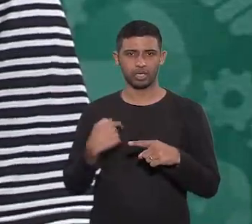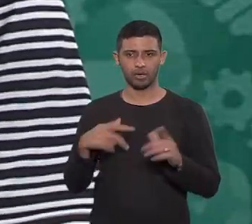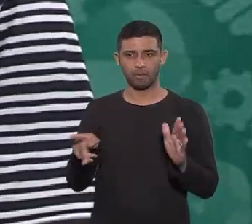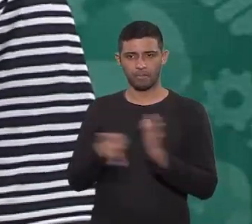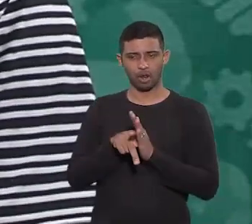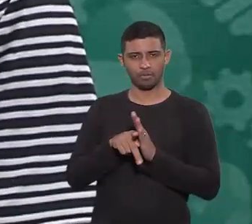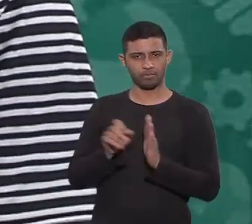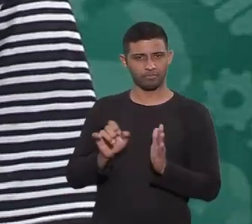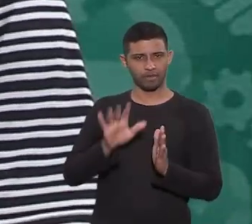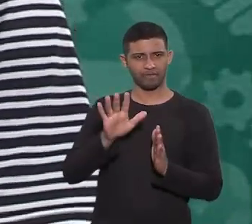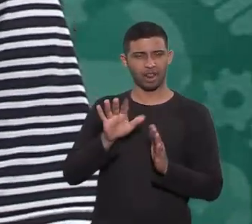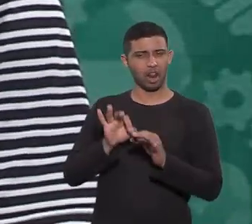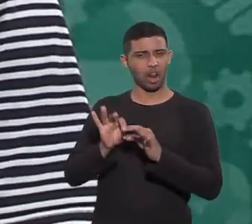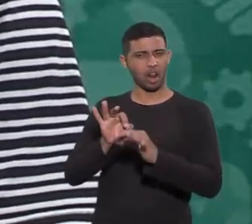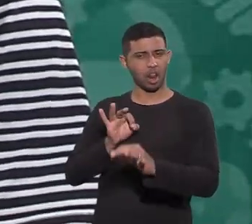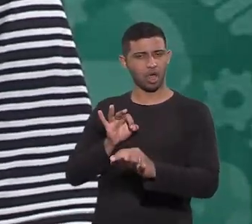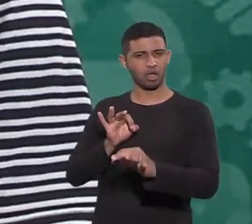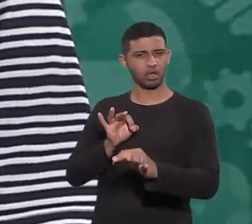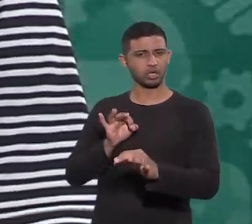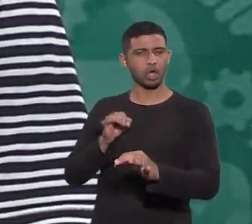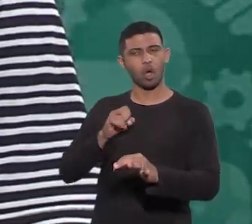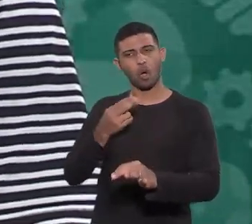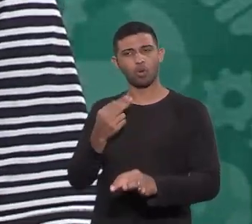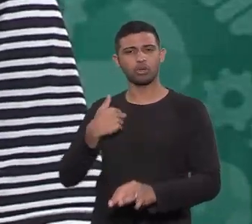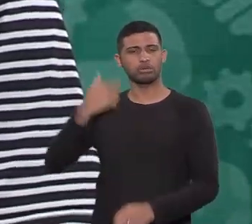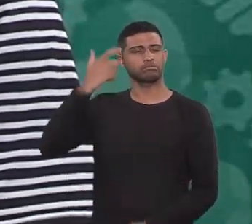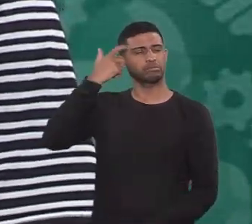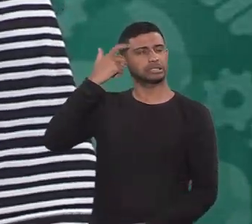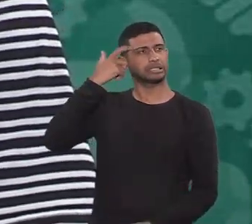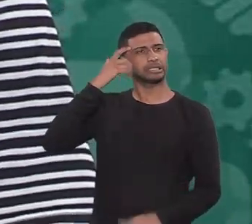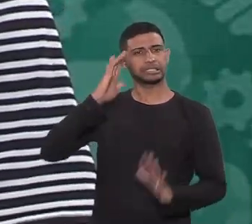já tivesse um norte, eu acho que eles me deram